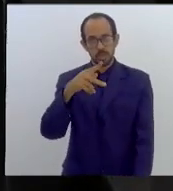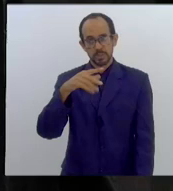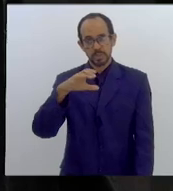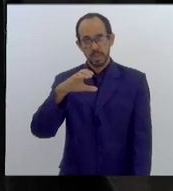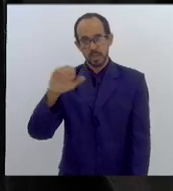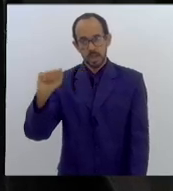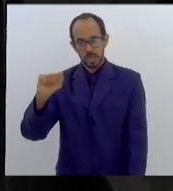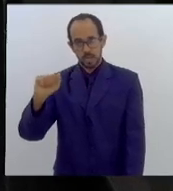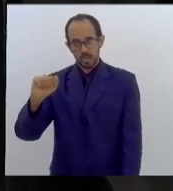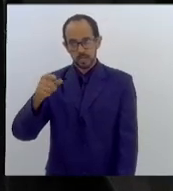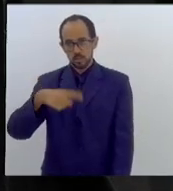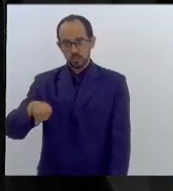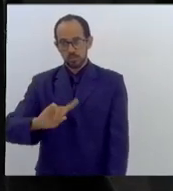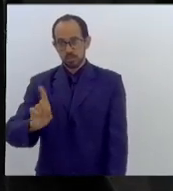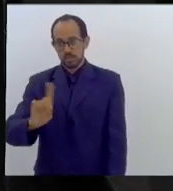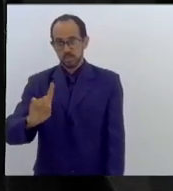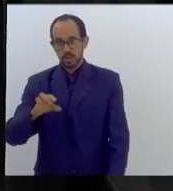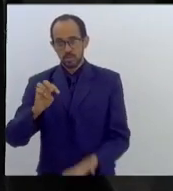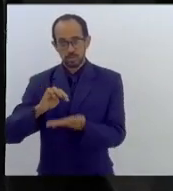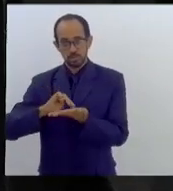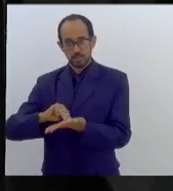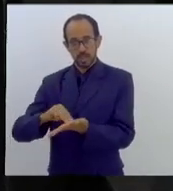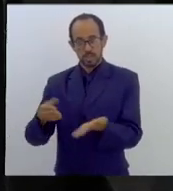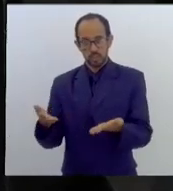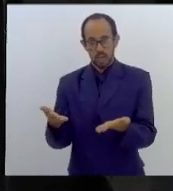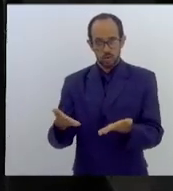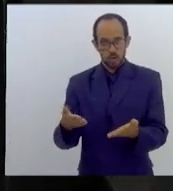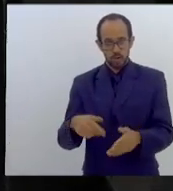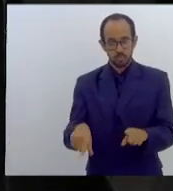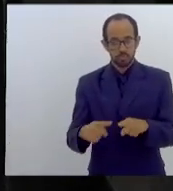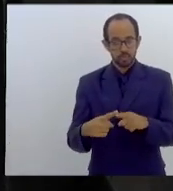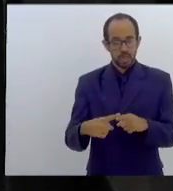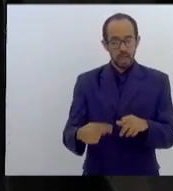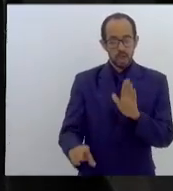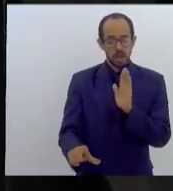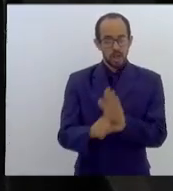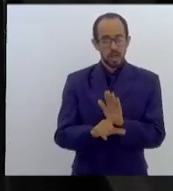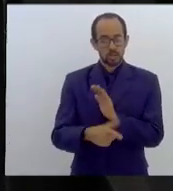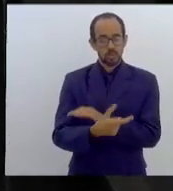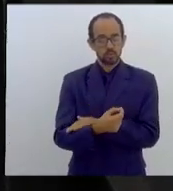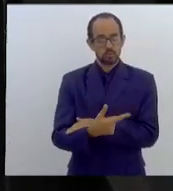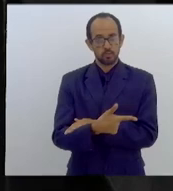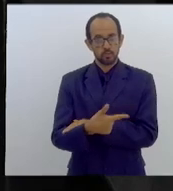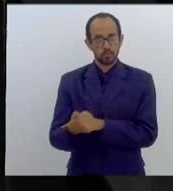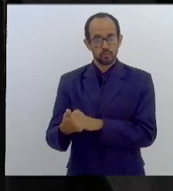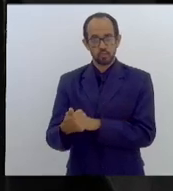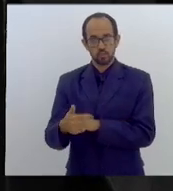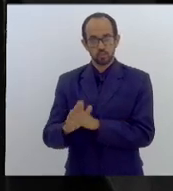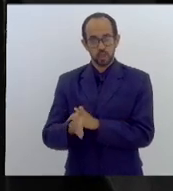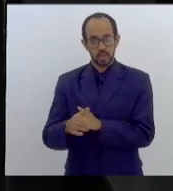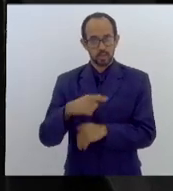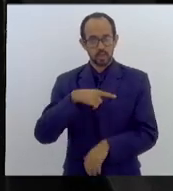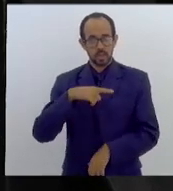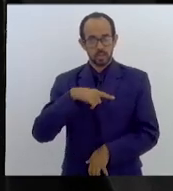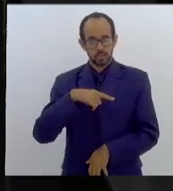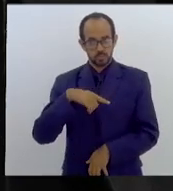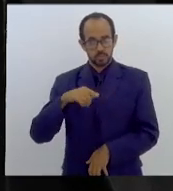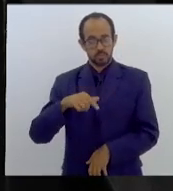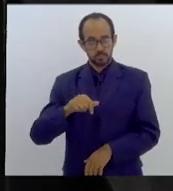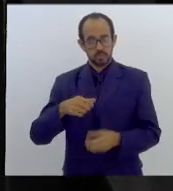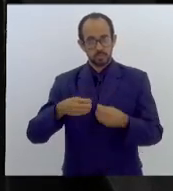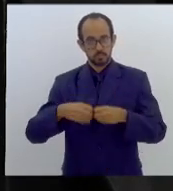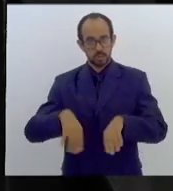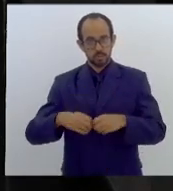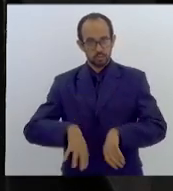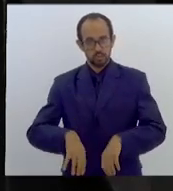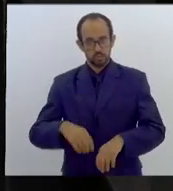nem precisava o governo mandar essa mensagem agora, porque a lei de 2021 já fala, já reitera a necessidade da reposição das perdas inflacionárias